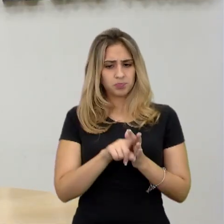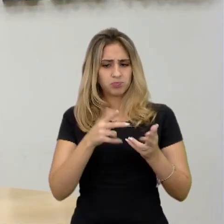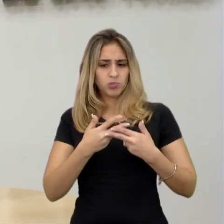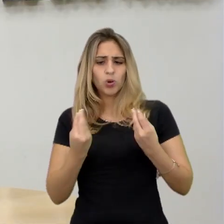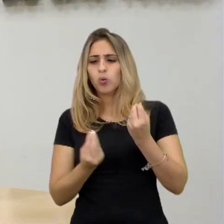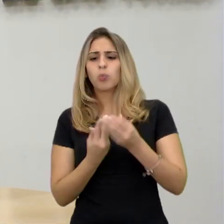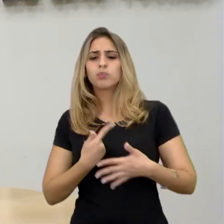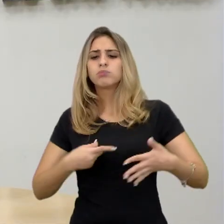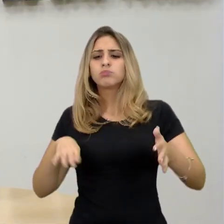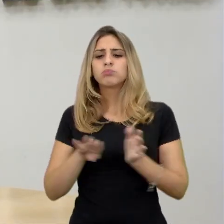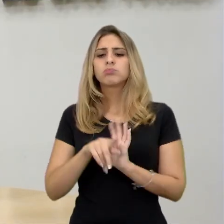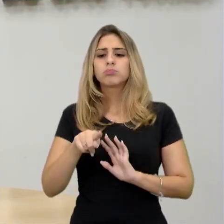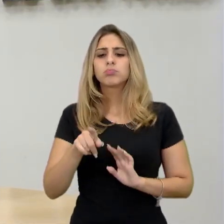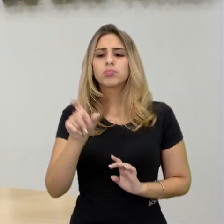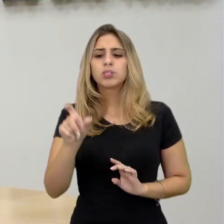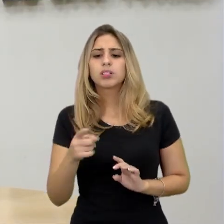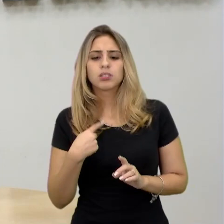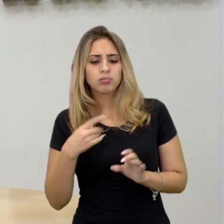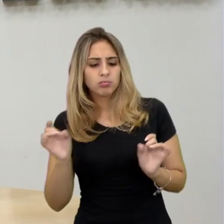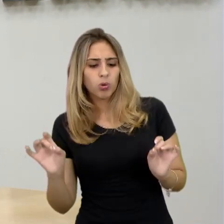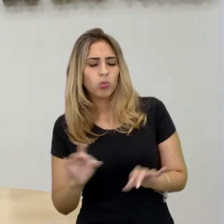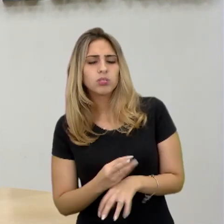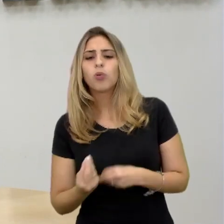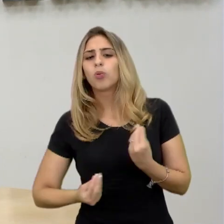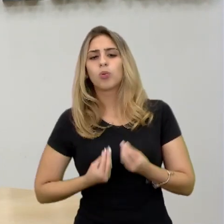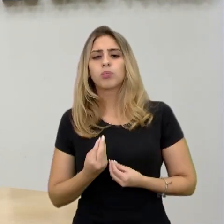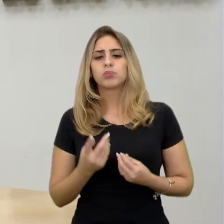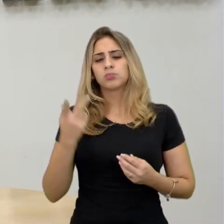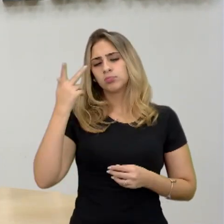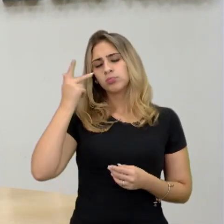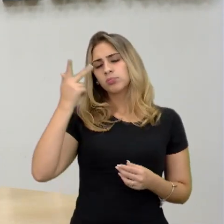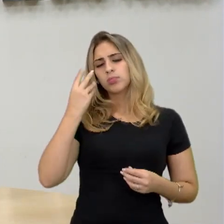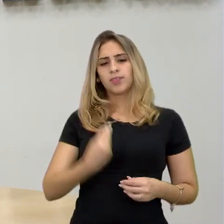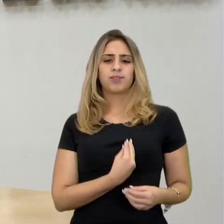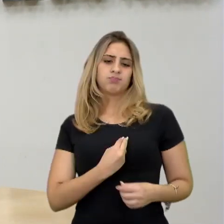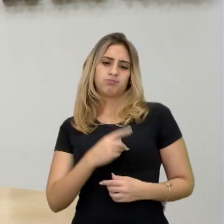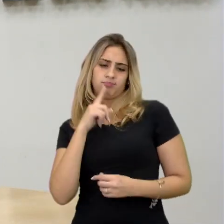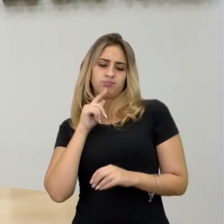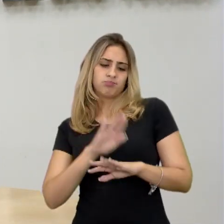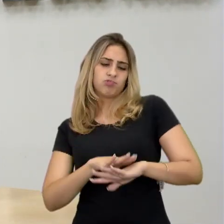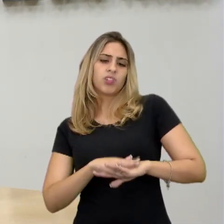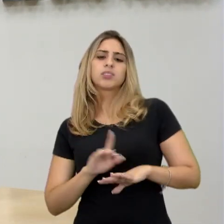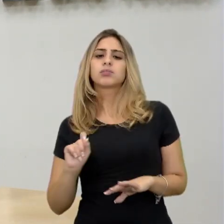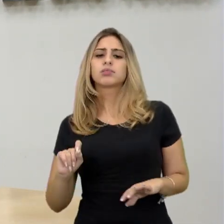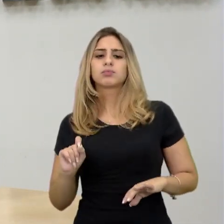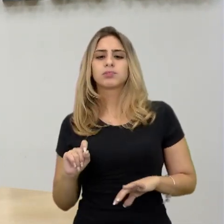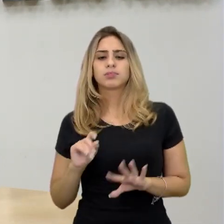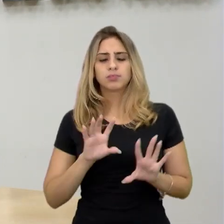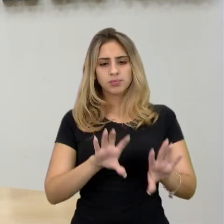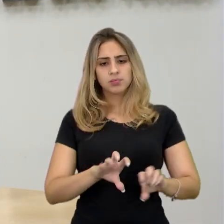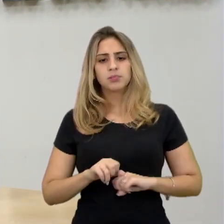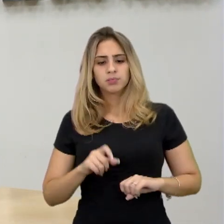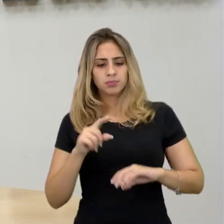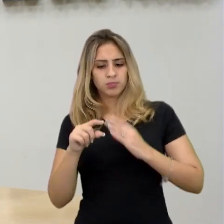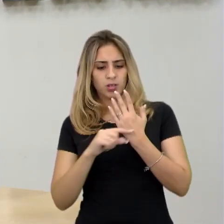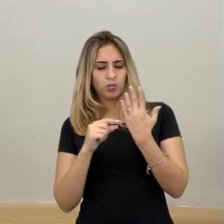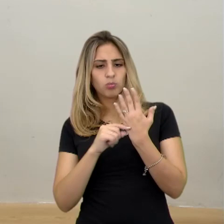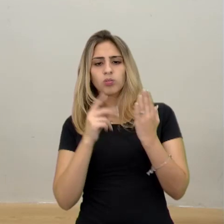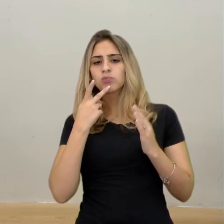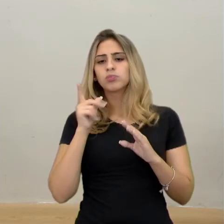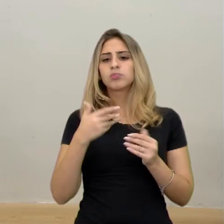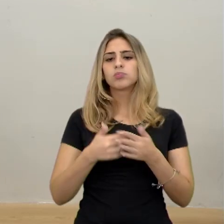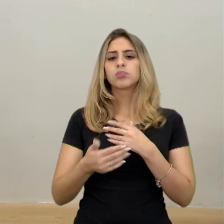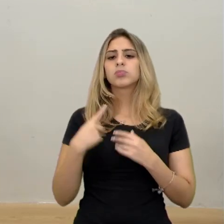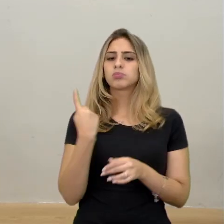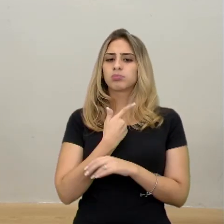como é que ele chegou naquela conclusão? Porque normalmente na vida o que a gente faz? A gente pega, o autor tal falou isso e a gente